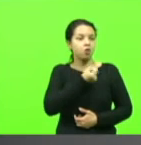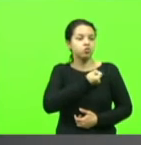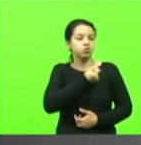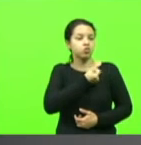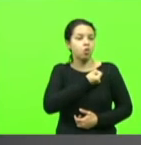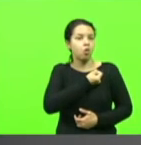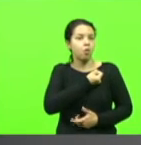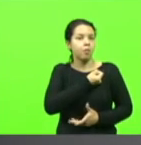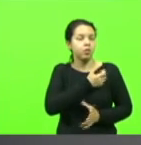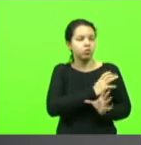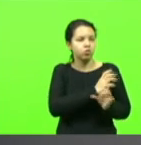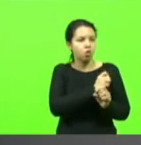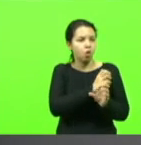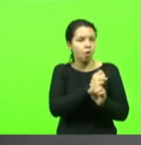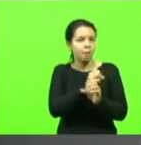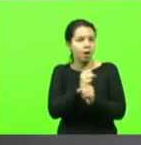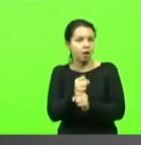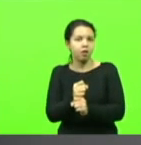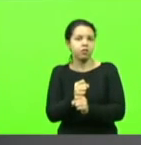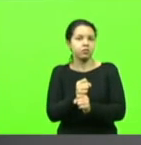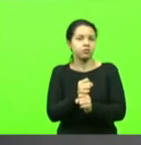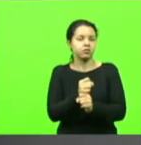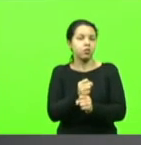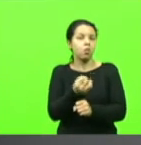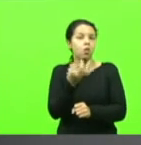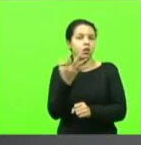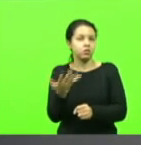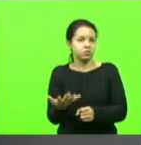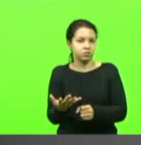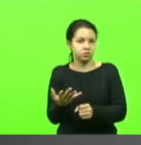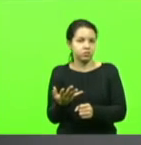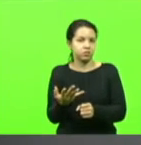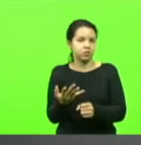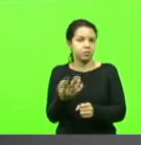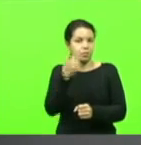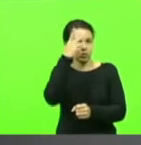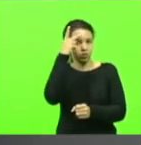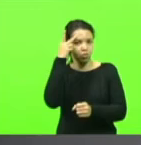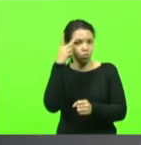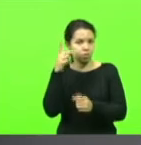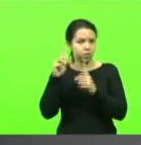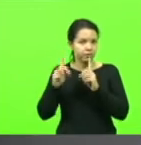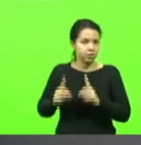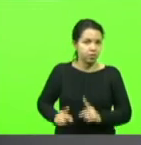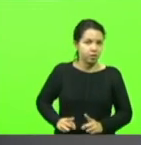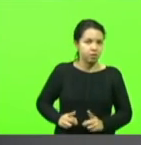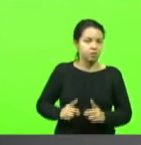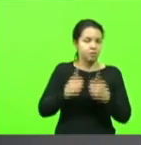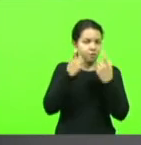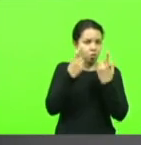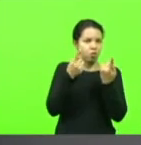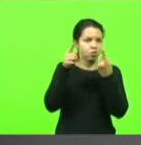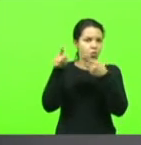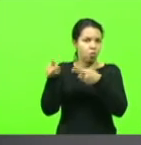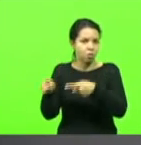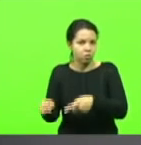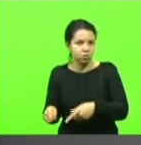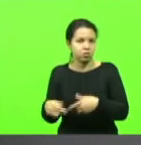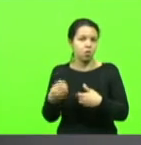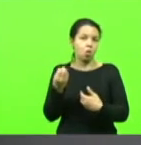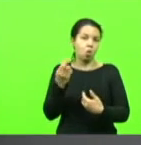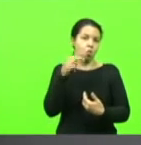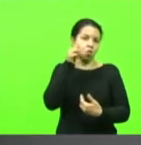violência contra as pessoas com deficiência ou também contra a mulher é nós temos que